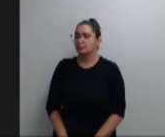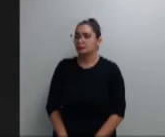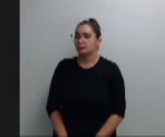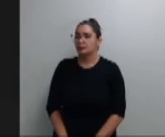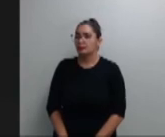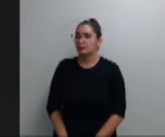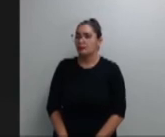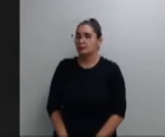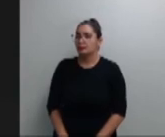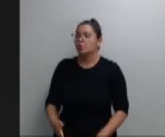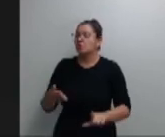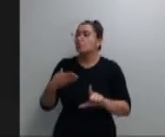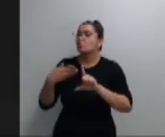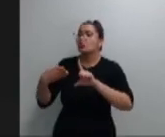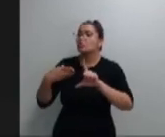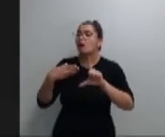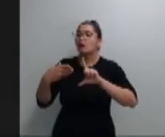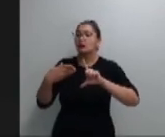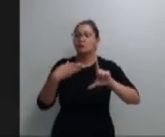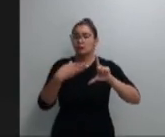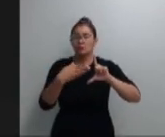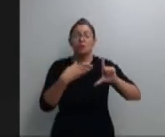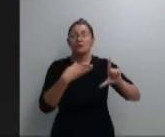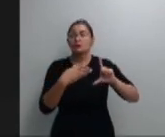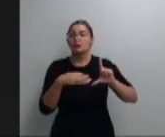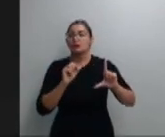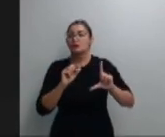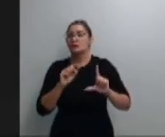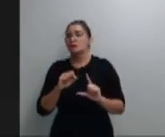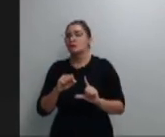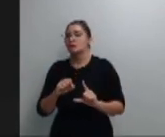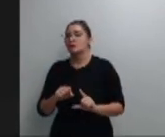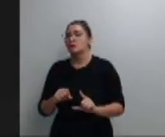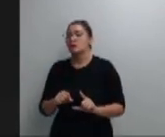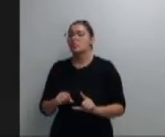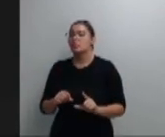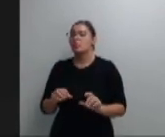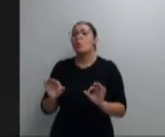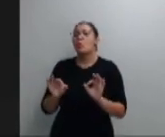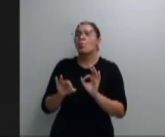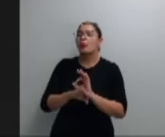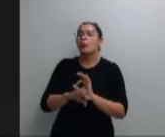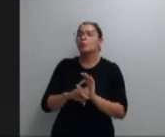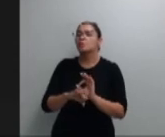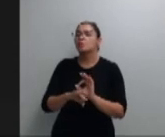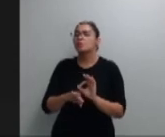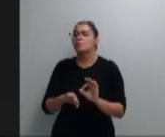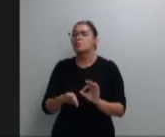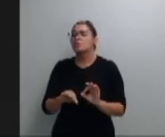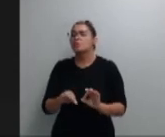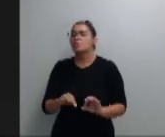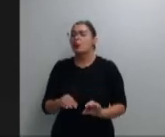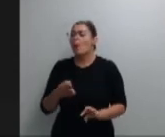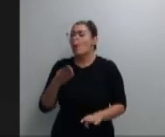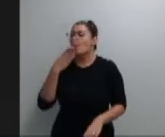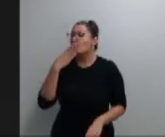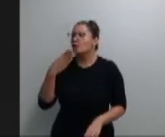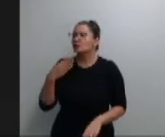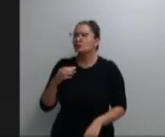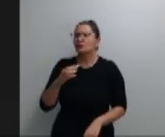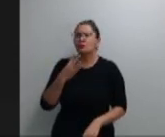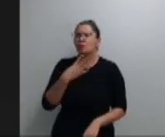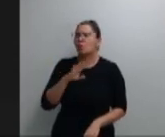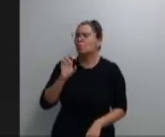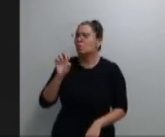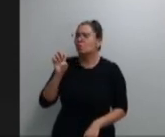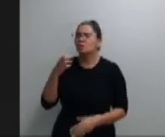não é isso nós destacamos do virtual e eu acabei não sei se é exatamente esse mas eu pedi o levantamento dos quatro ou cinco